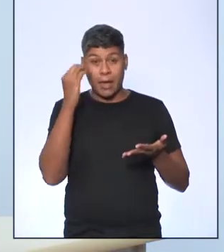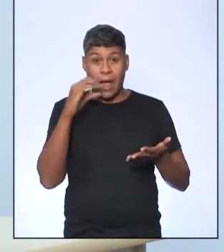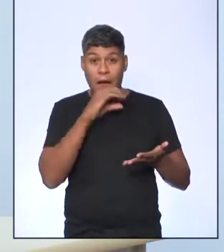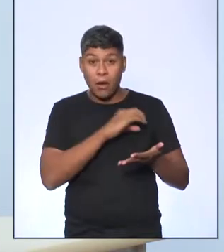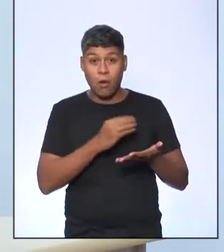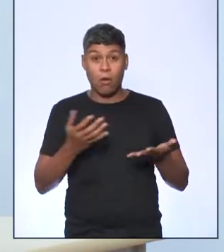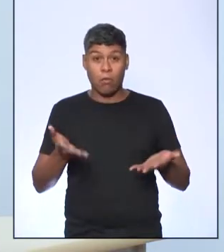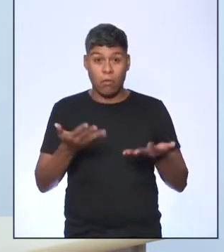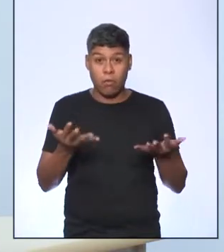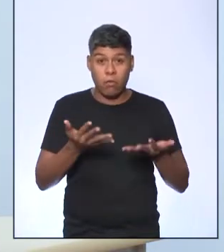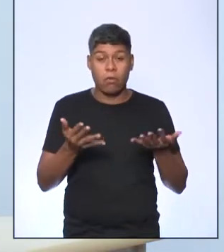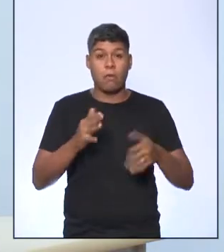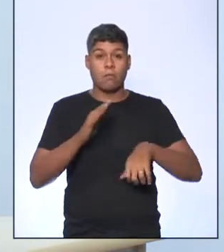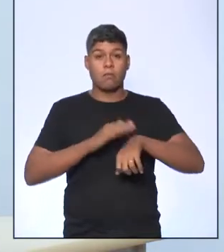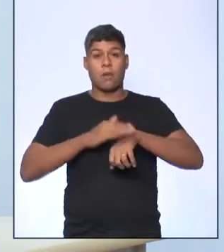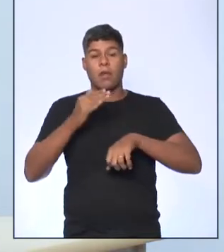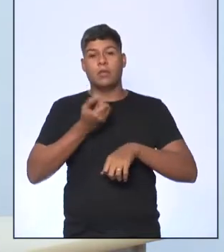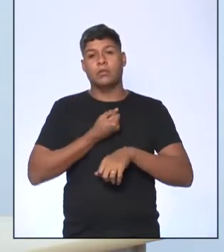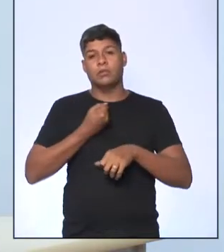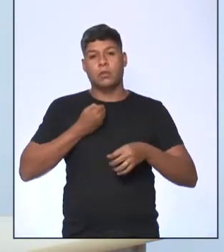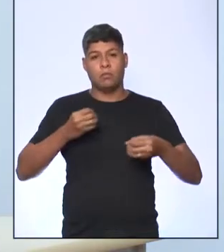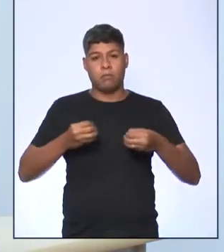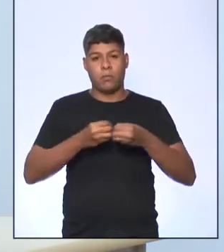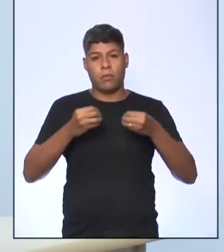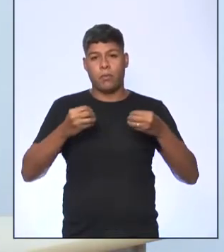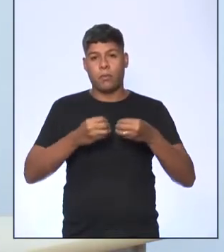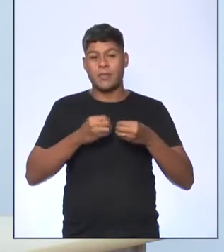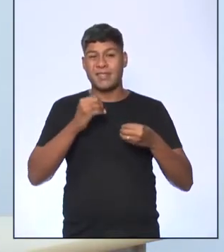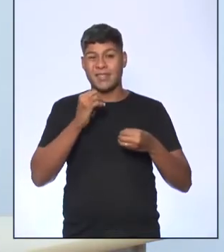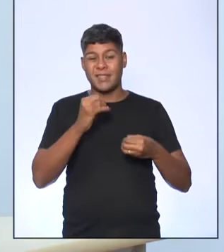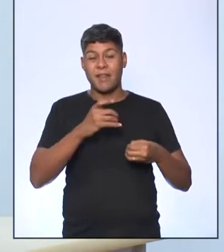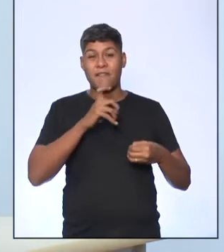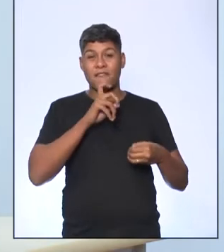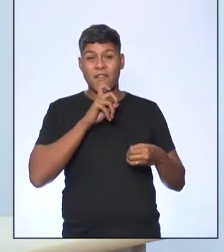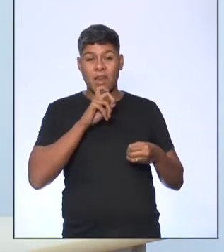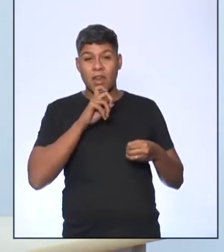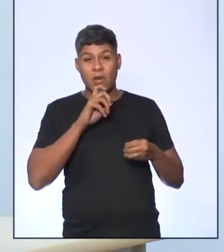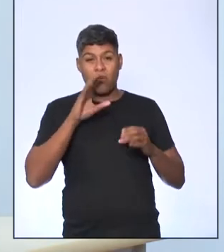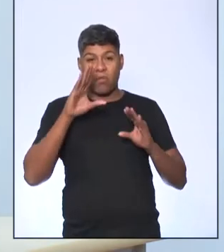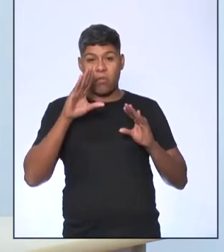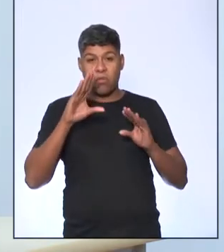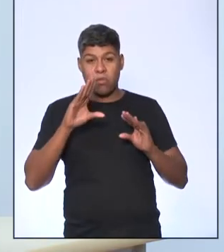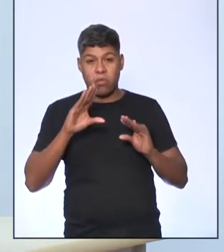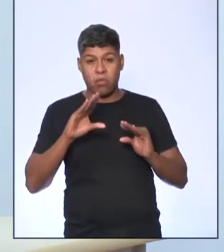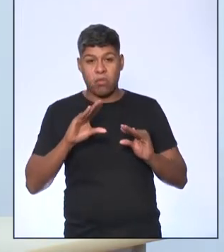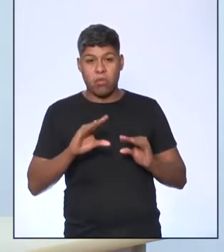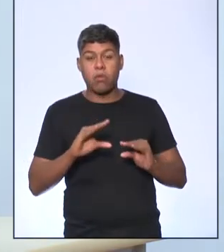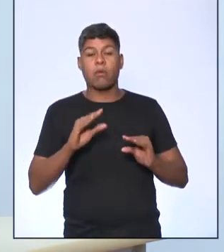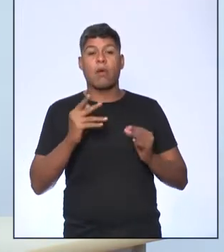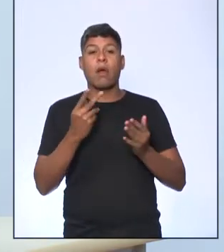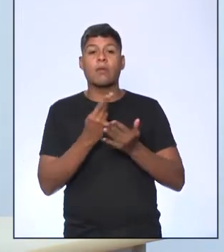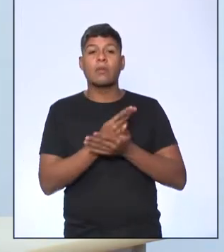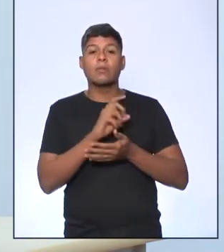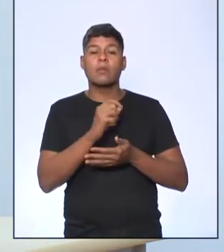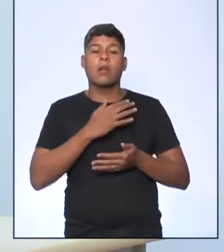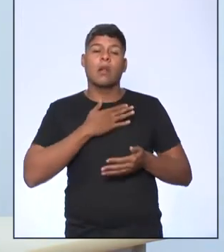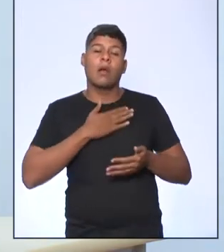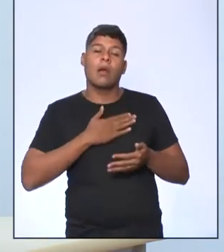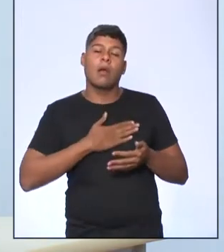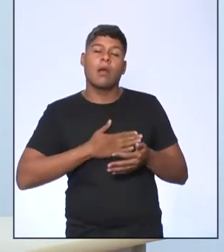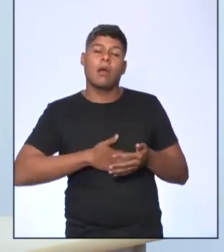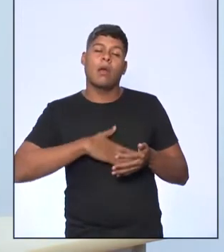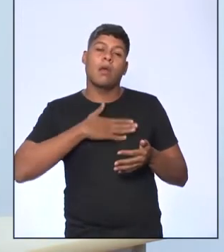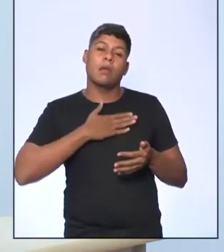agito elas, maior o número de colisões. Se eu diminuo a temperatura, o que eu faço com elas? Eu deixo elas mais